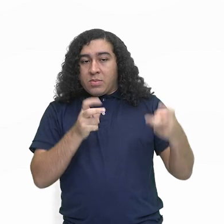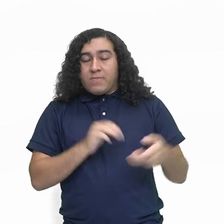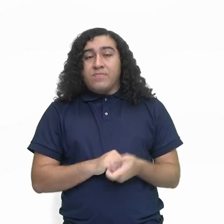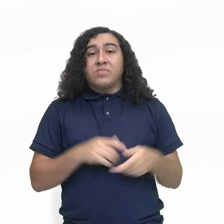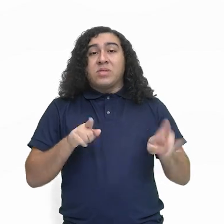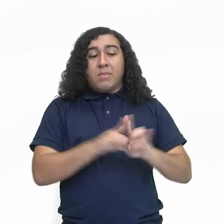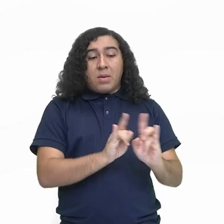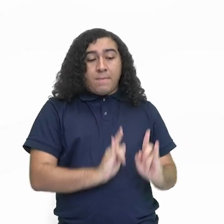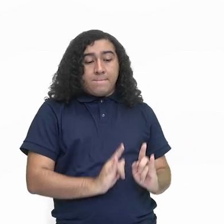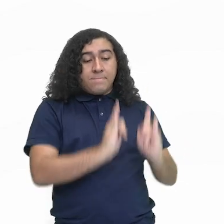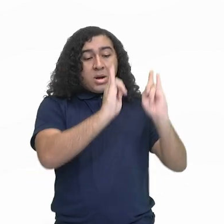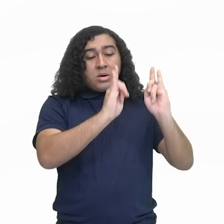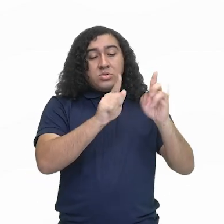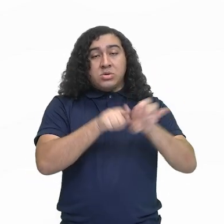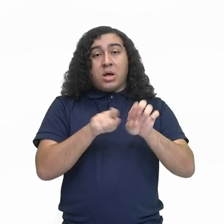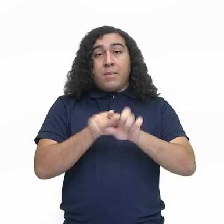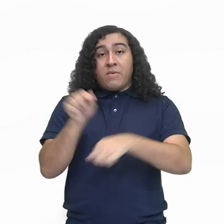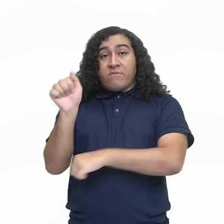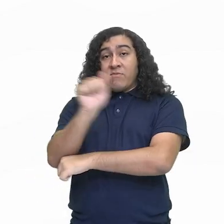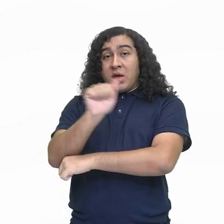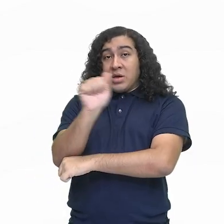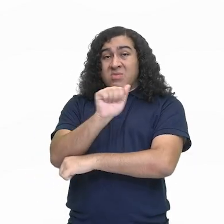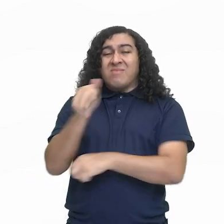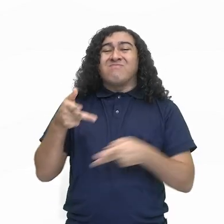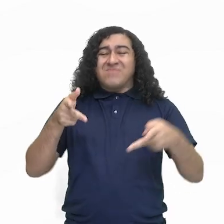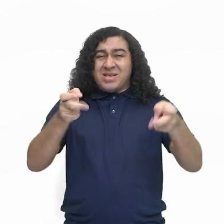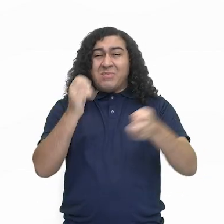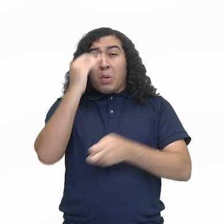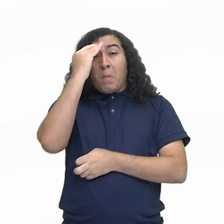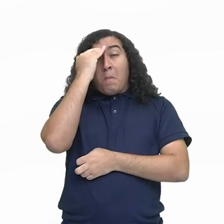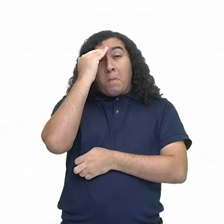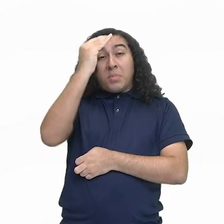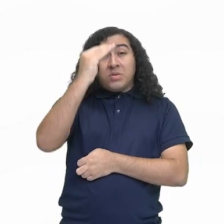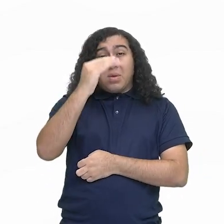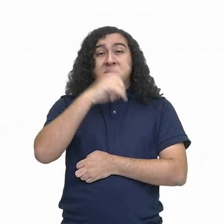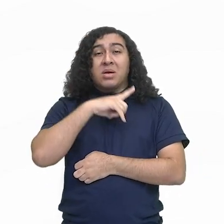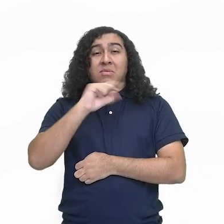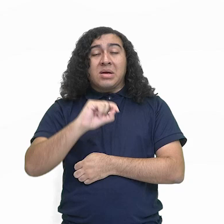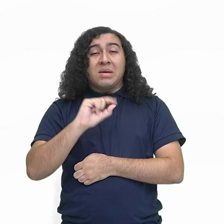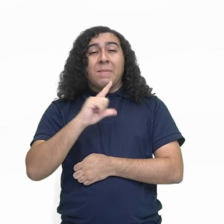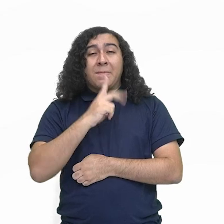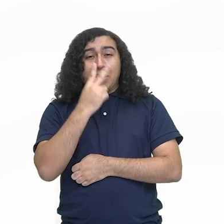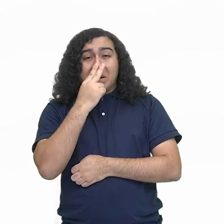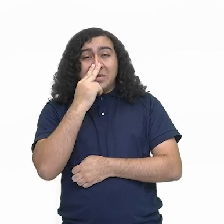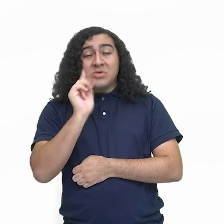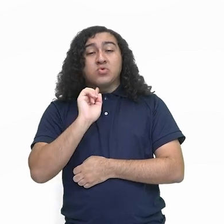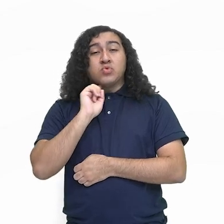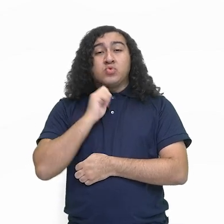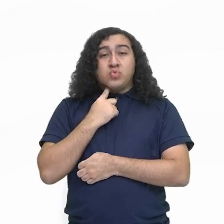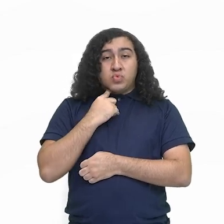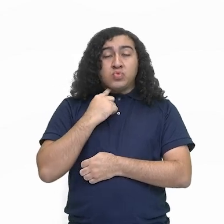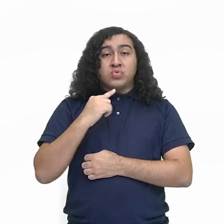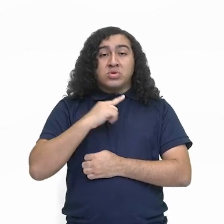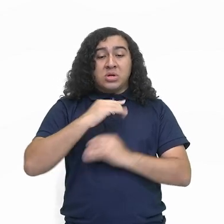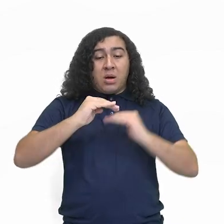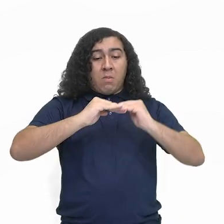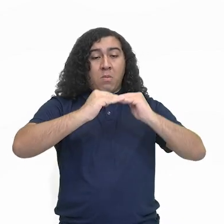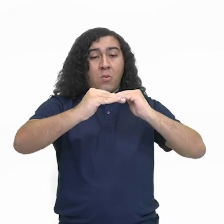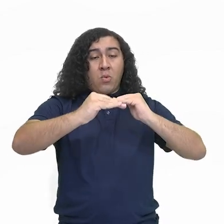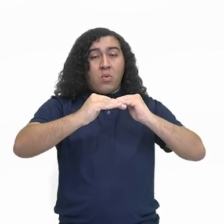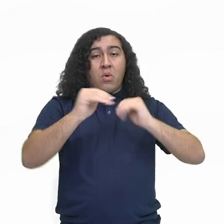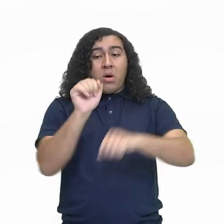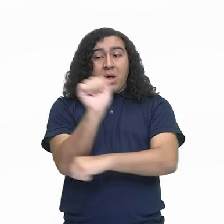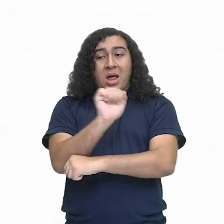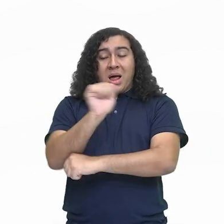construções e também nos veículos, né? Nos veículos a gente percebe bastante isso, que fica uma mancha ali no teto do carro, e